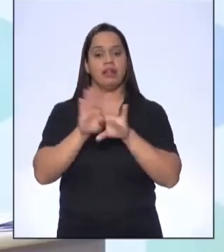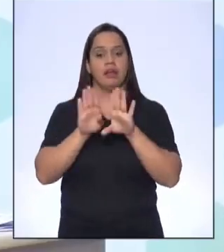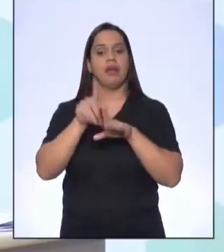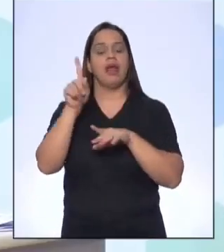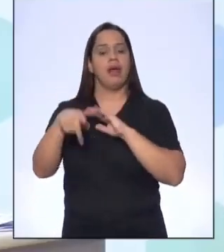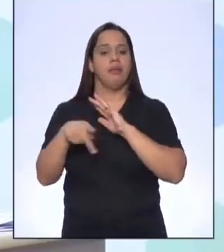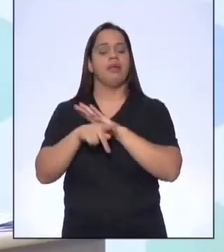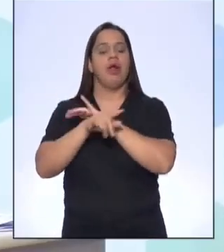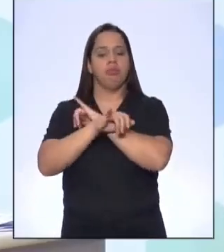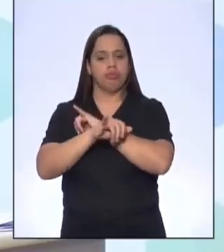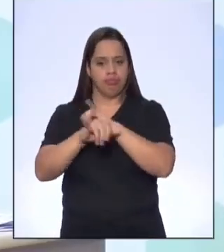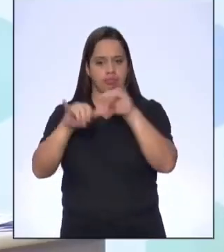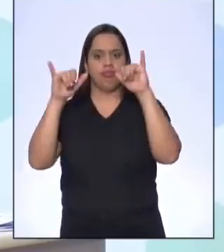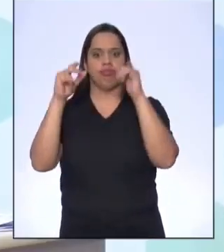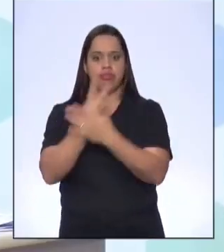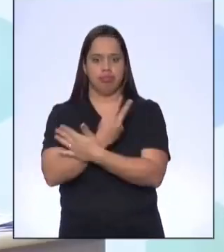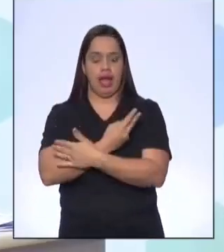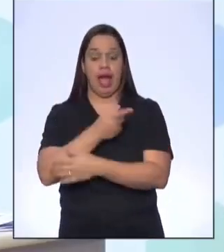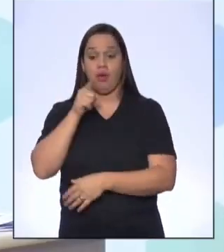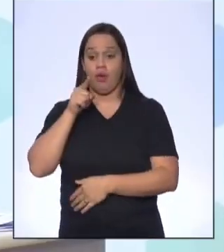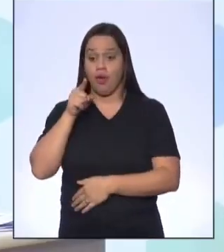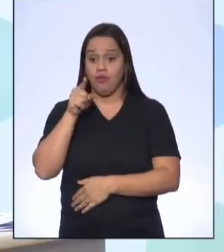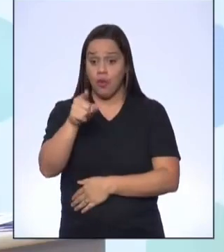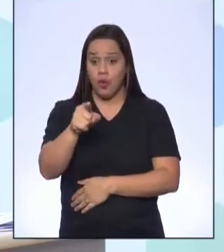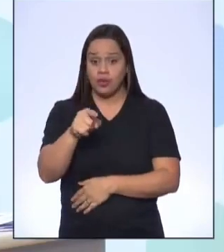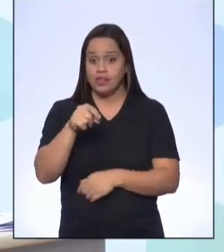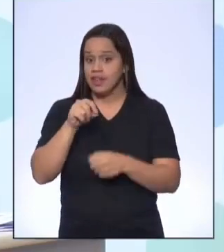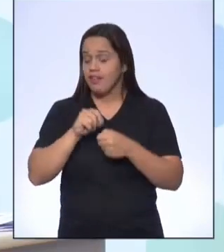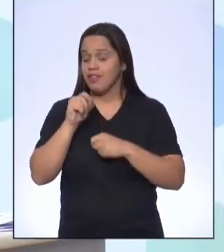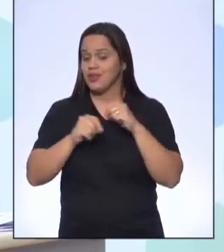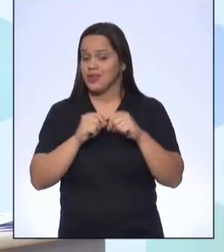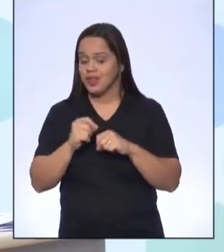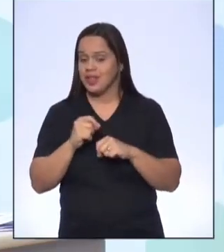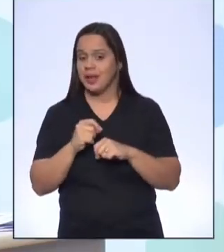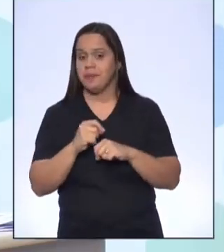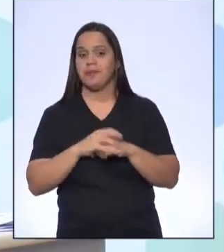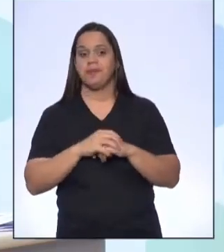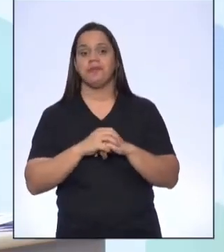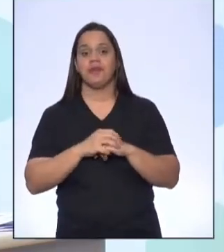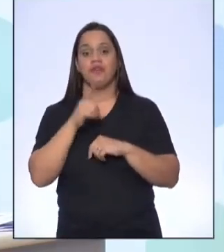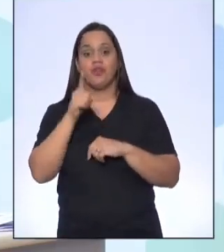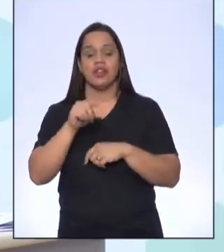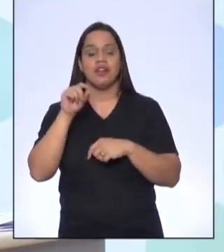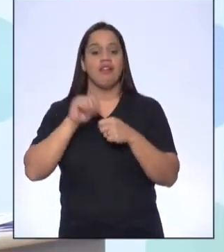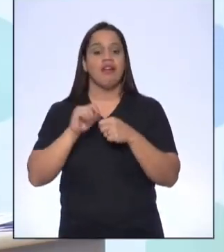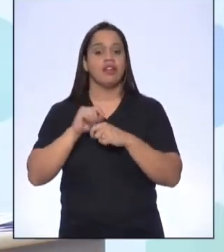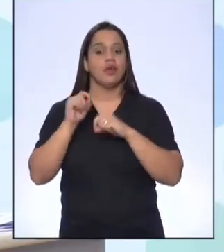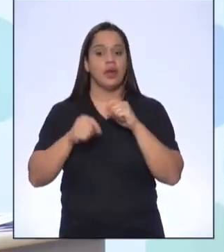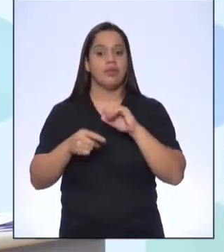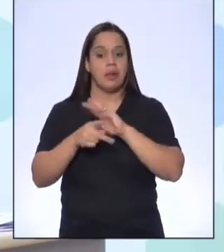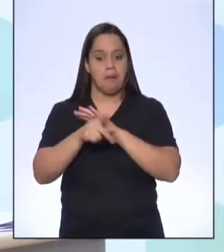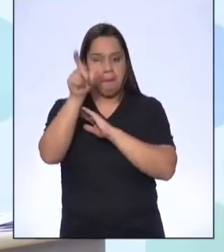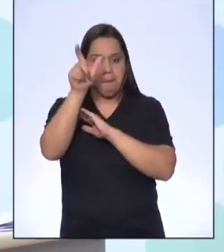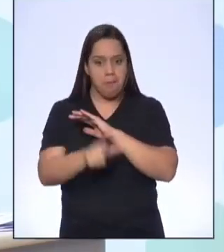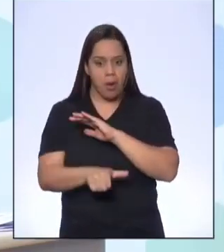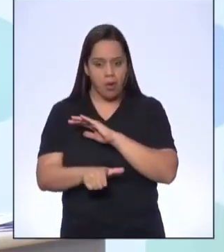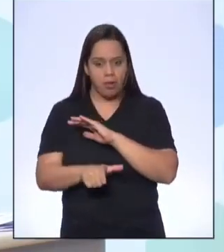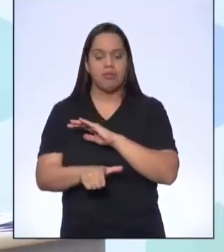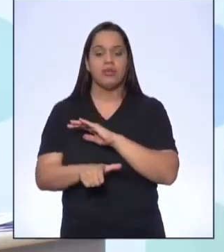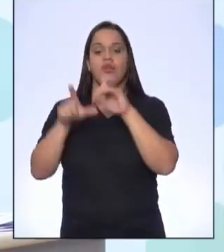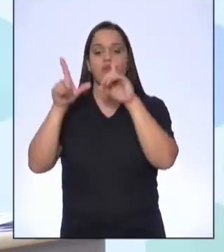denúncias. sua vez. Agora você vai trabalhar com a gente como um fotodenunciador ou como